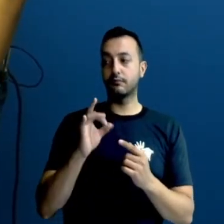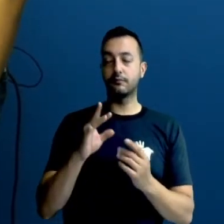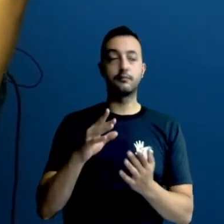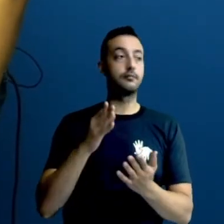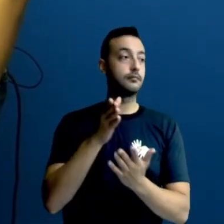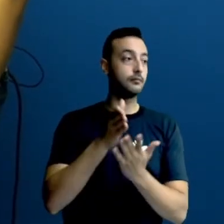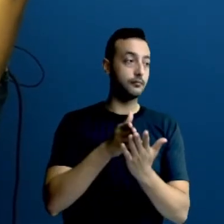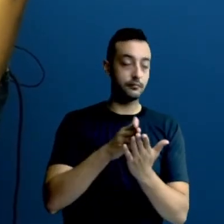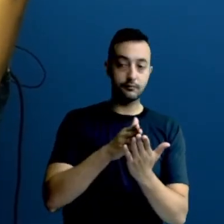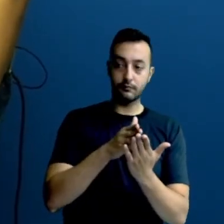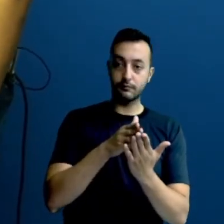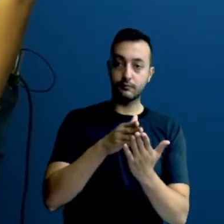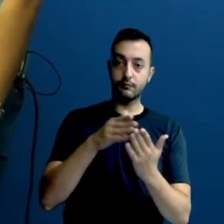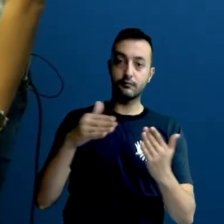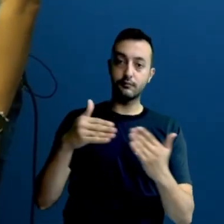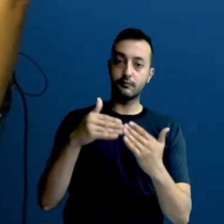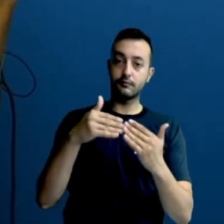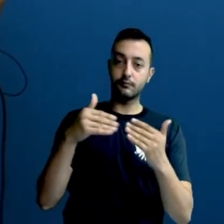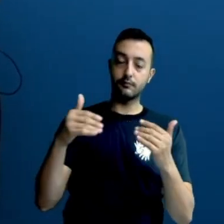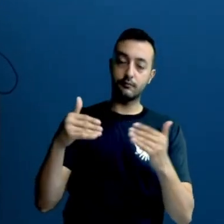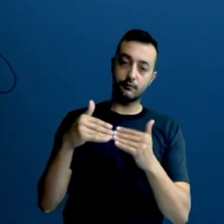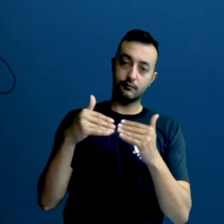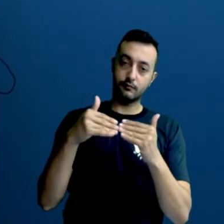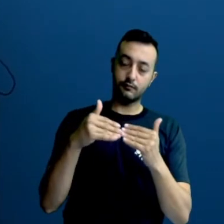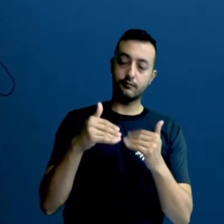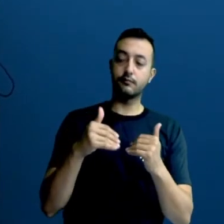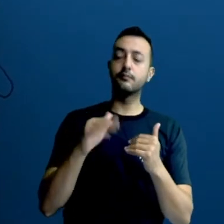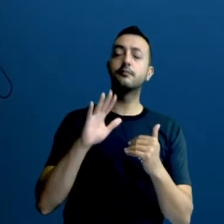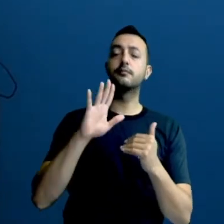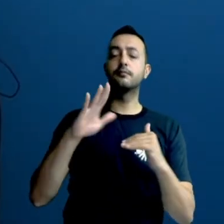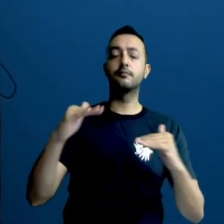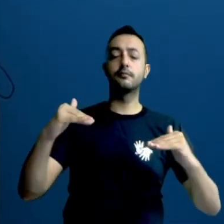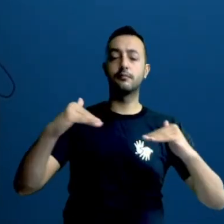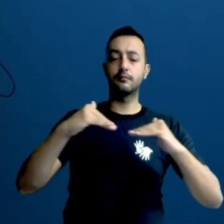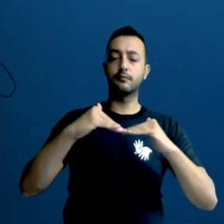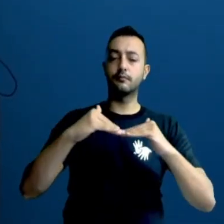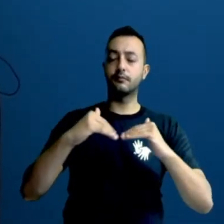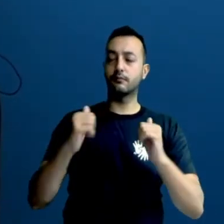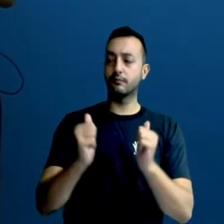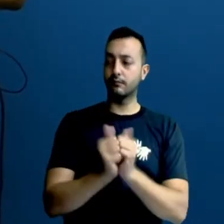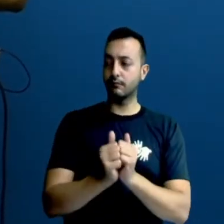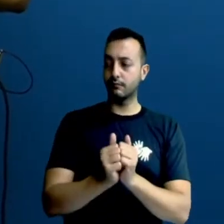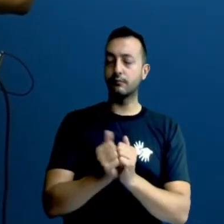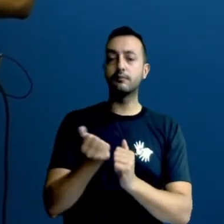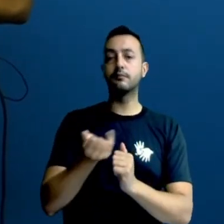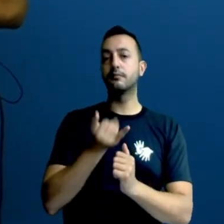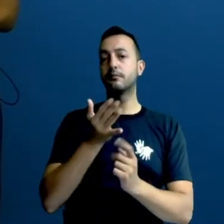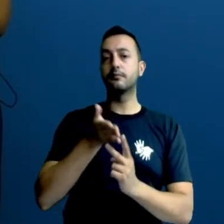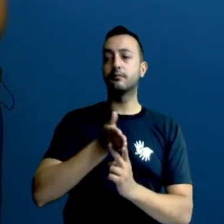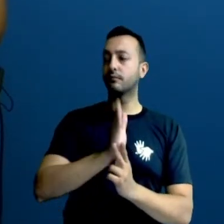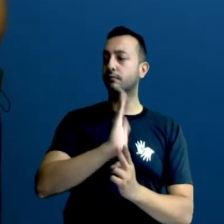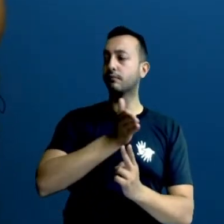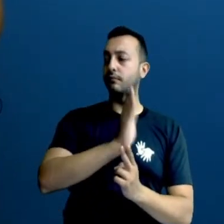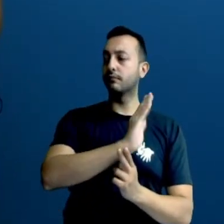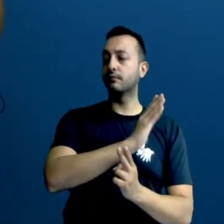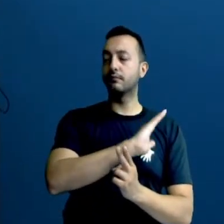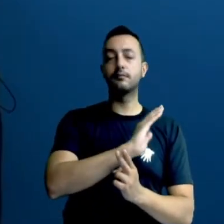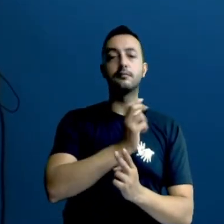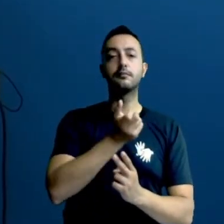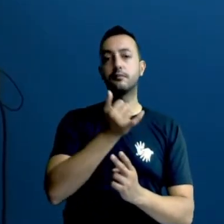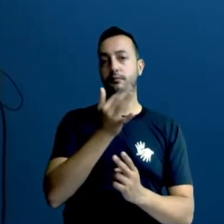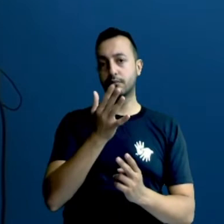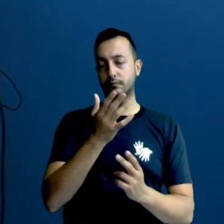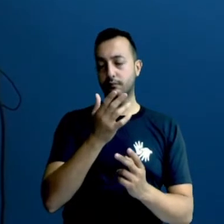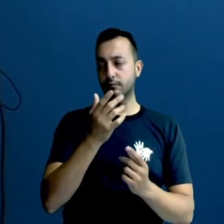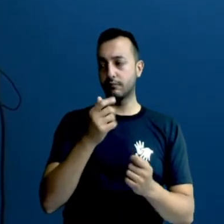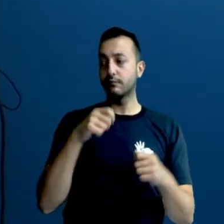ó. Tá vendo? E daqui desse do meio, quantas diagonais estão saindo? Então, veja, não tem